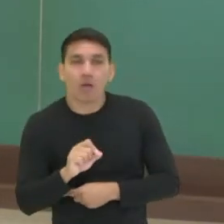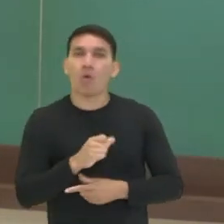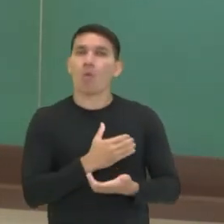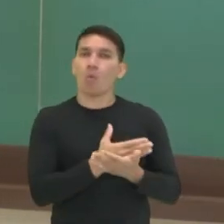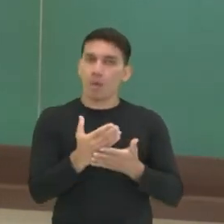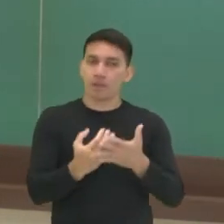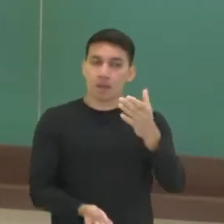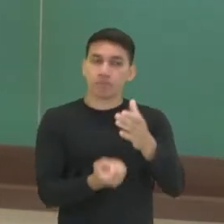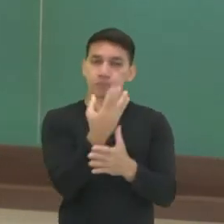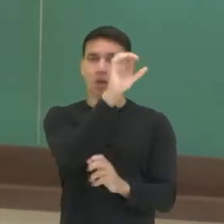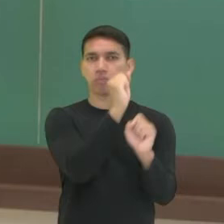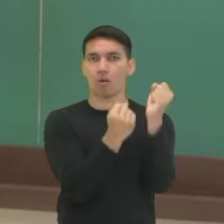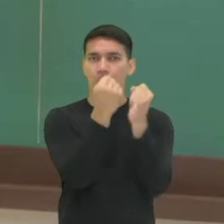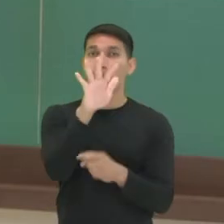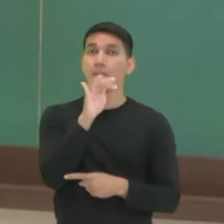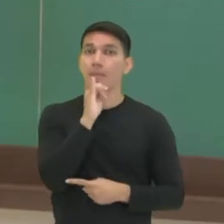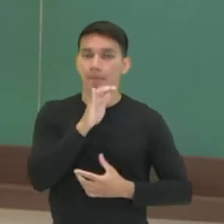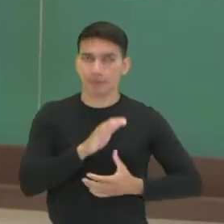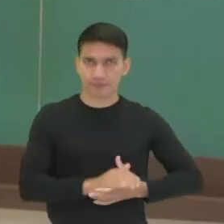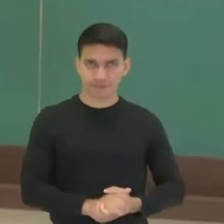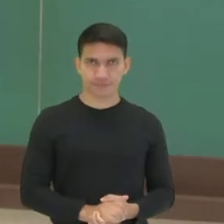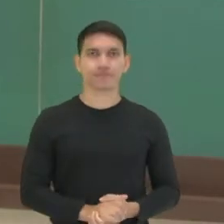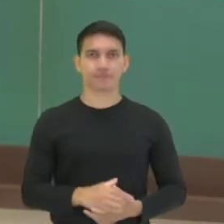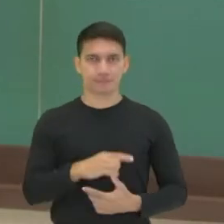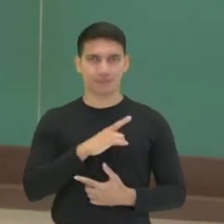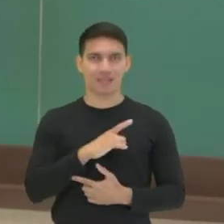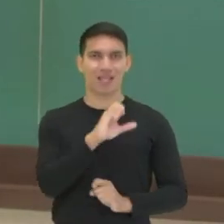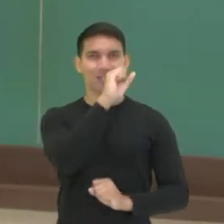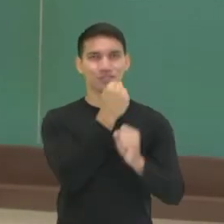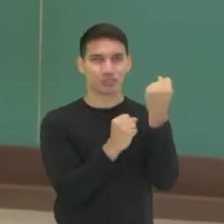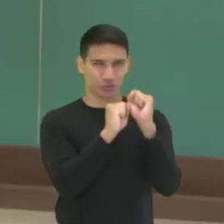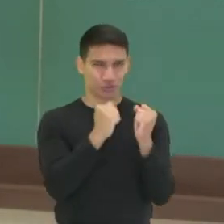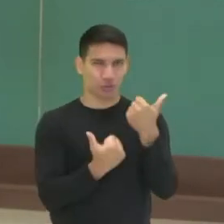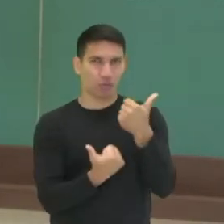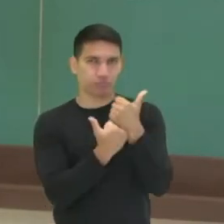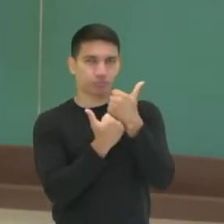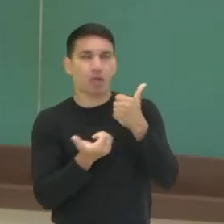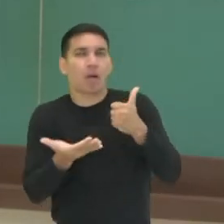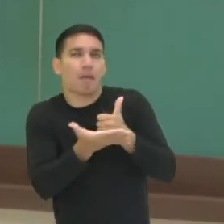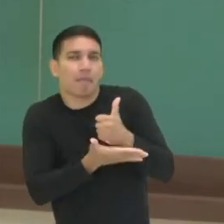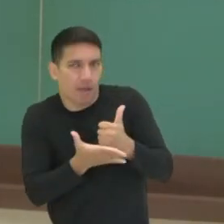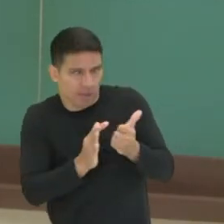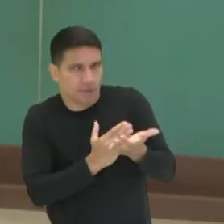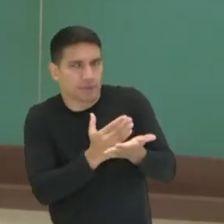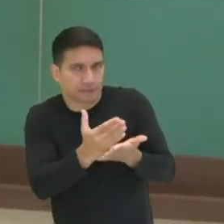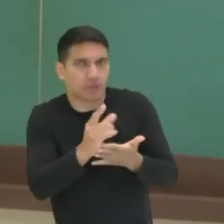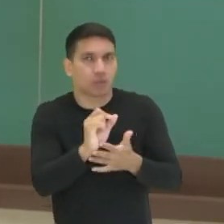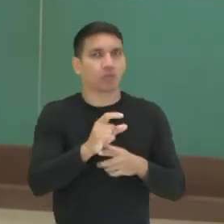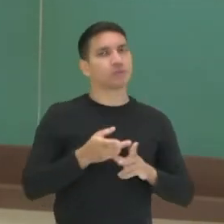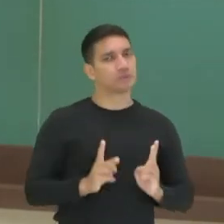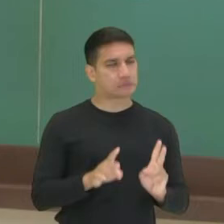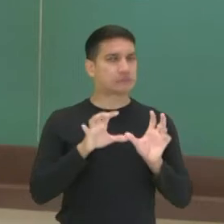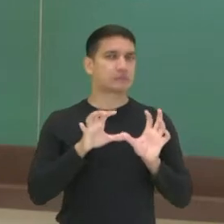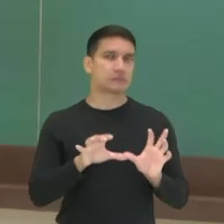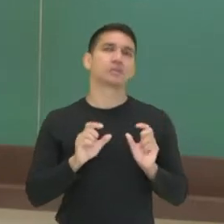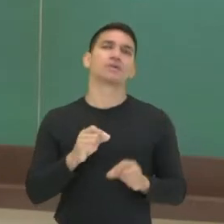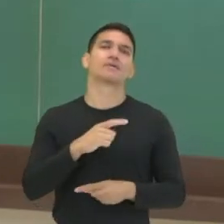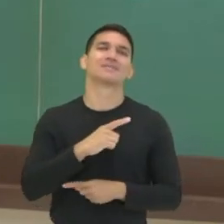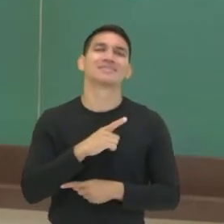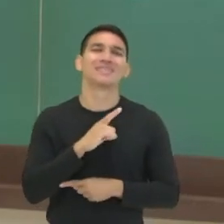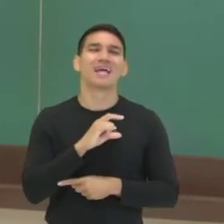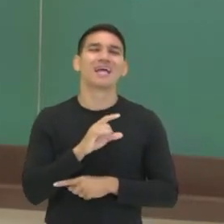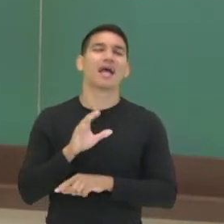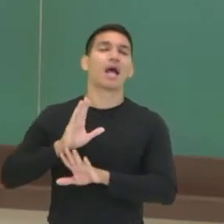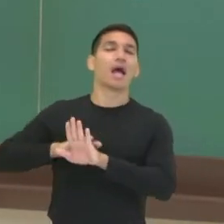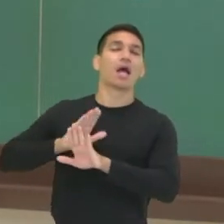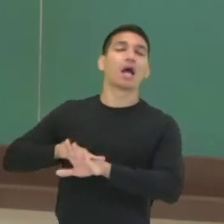algumas indústrias, né, como por exemplo, algumas indústrias de base, né? E, mesmo assim, teve um tal do